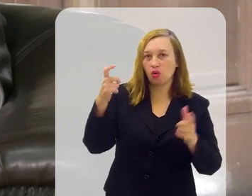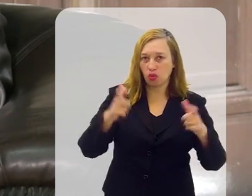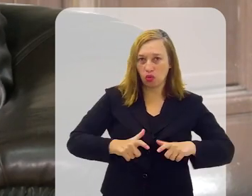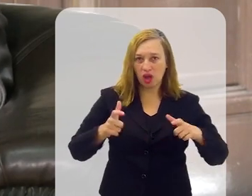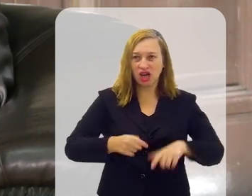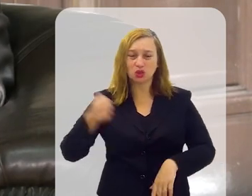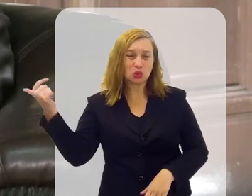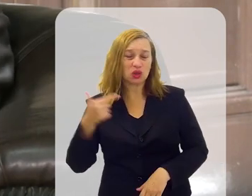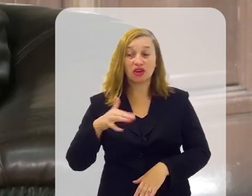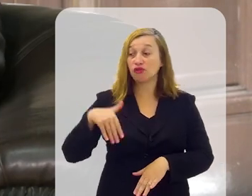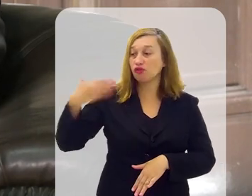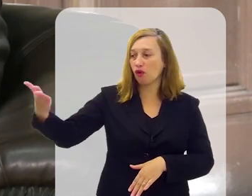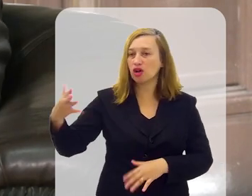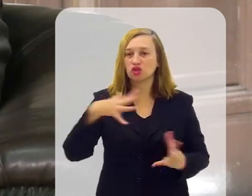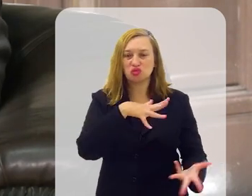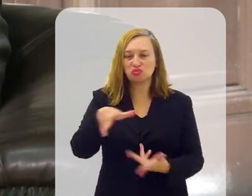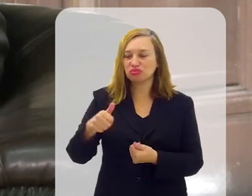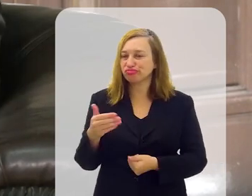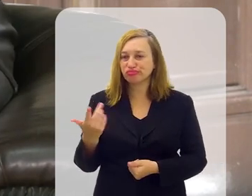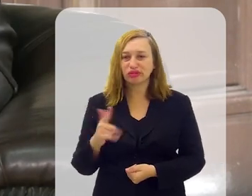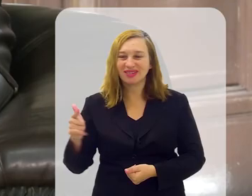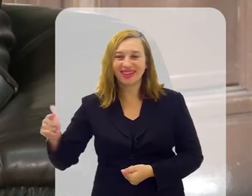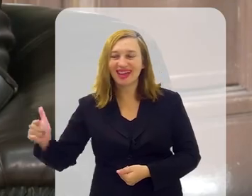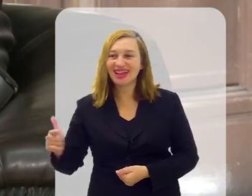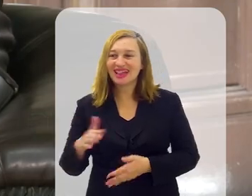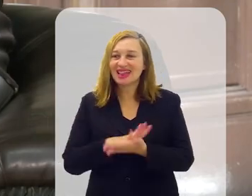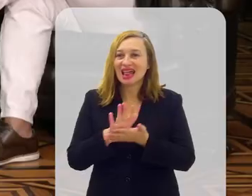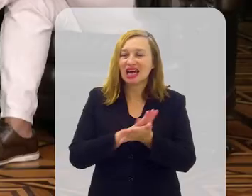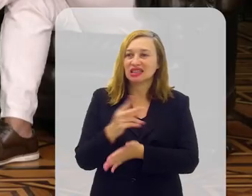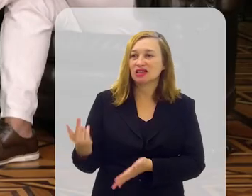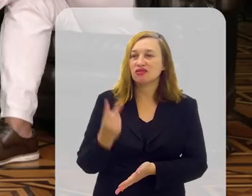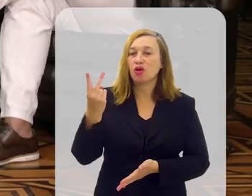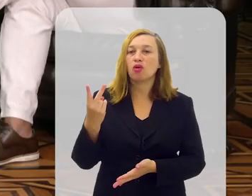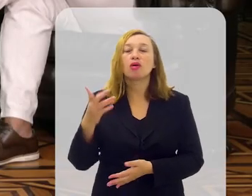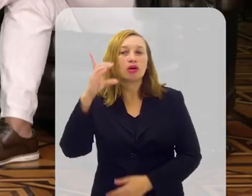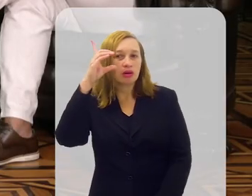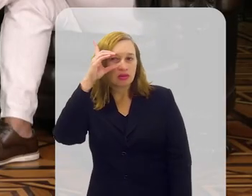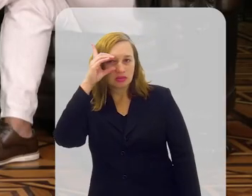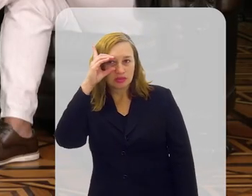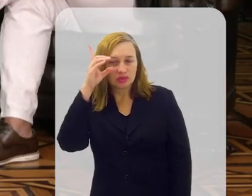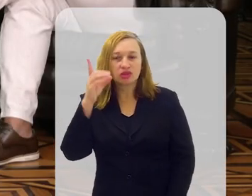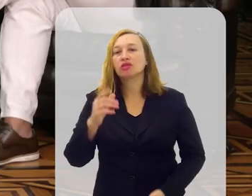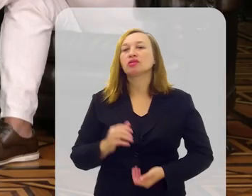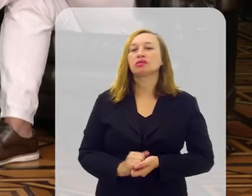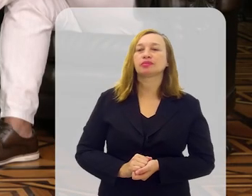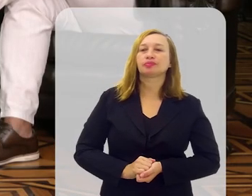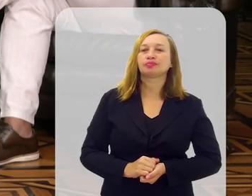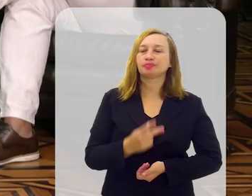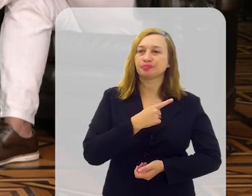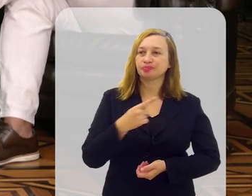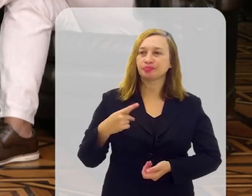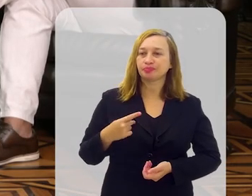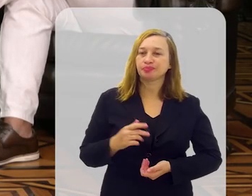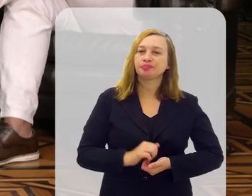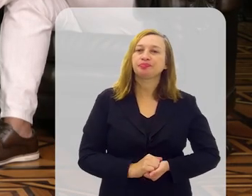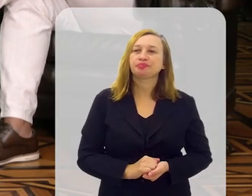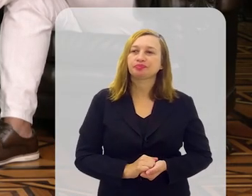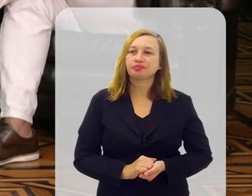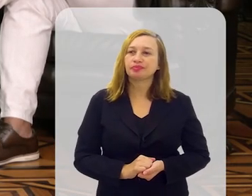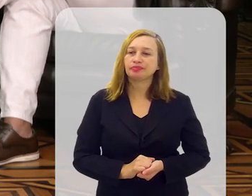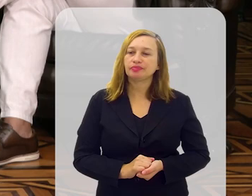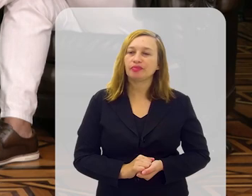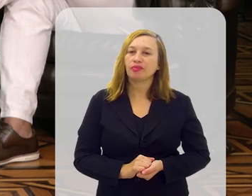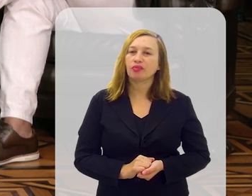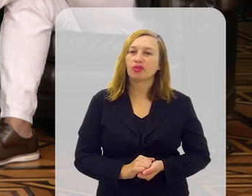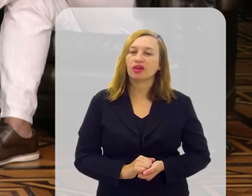local do que do lado de fora, pra né? O mundo não tem nada para nós. Meu pastor, por favor, o seu Instagram para o Beterraba.